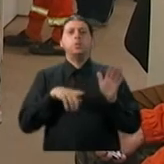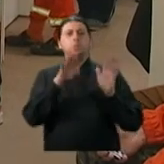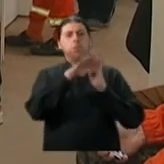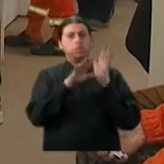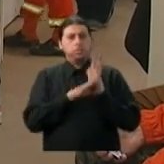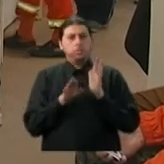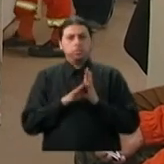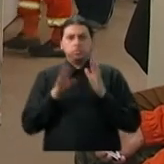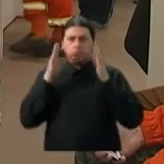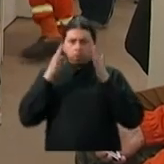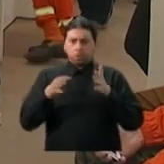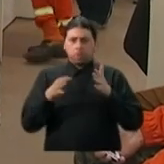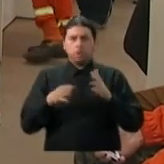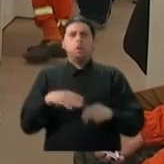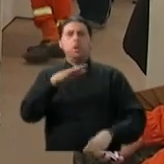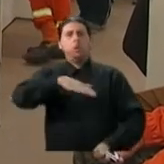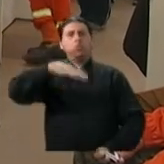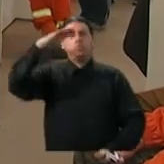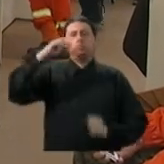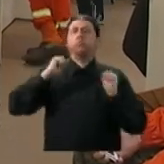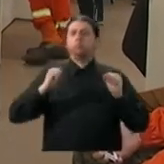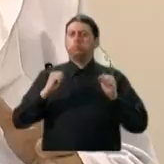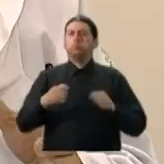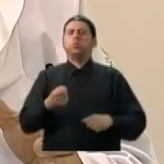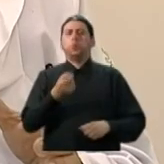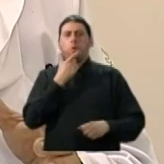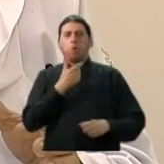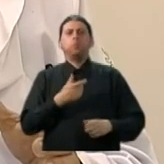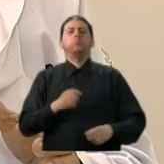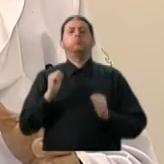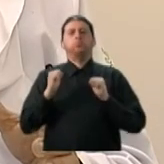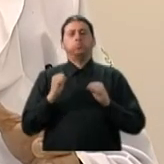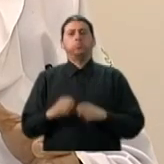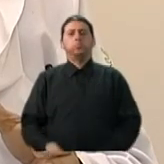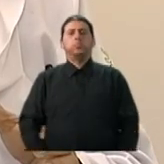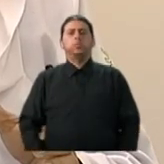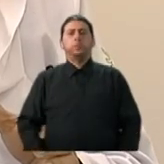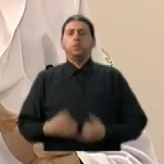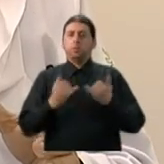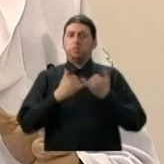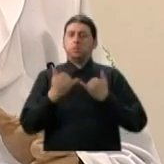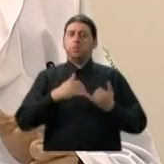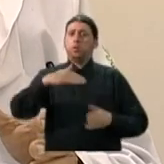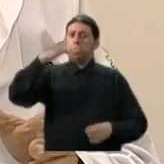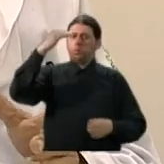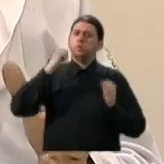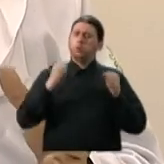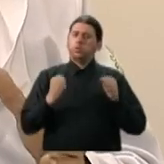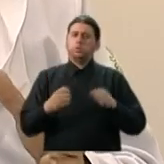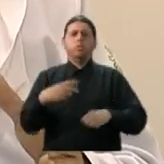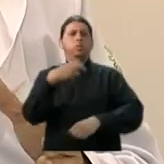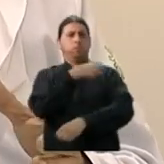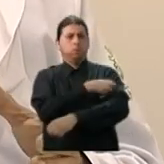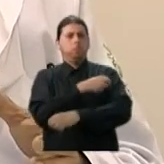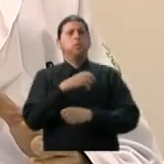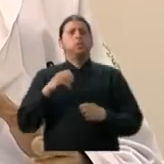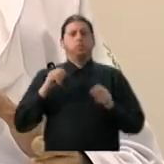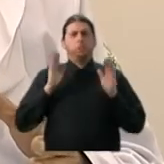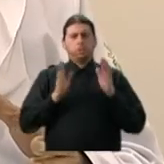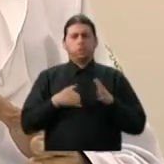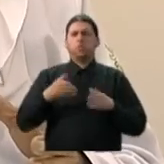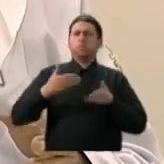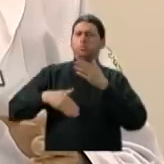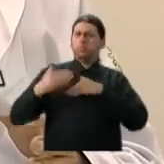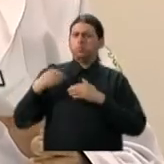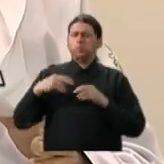os adultos também podem receber as doses. Uma pessoa adulta pode se vacinar? Pode. Mas eu já tive HPV,